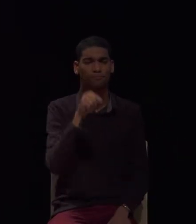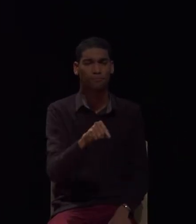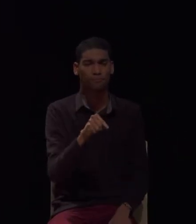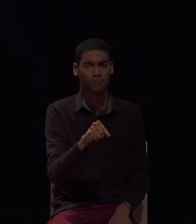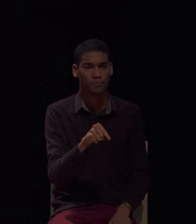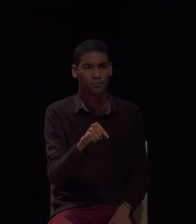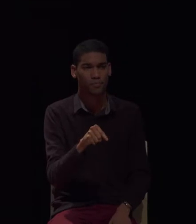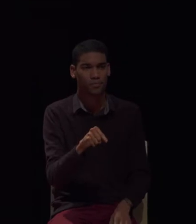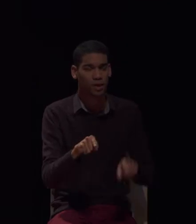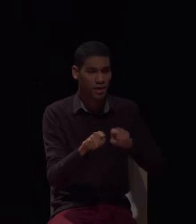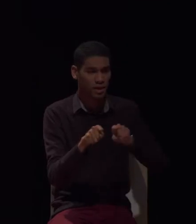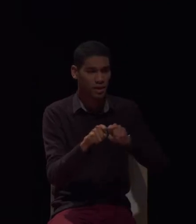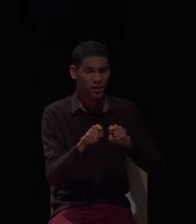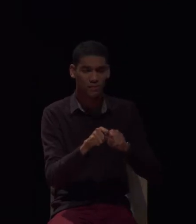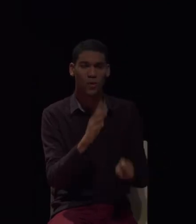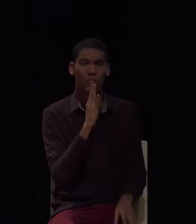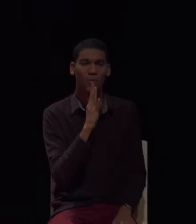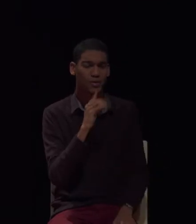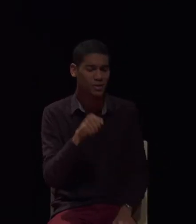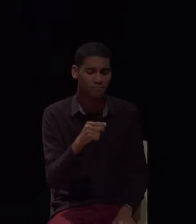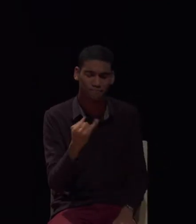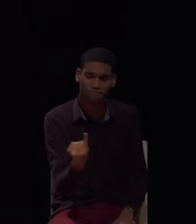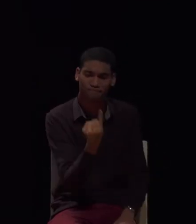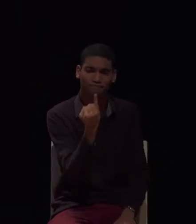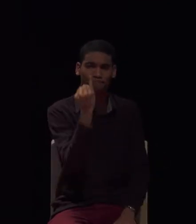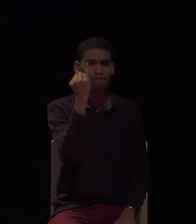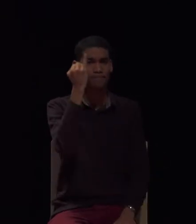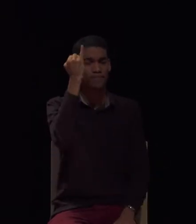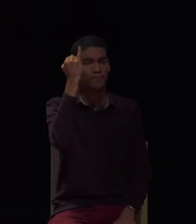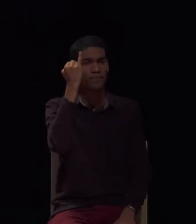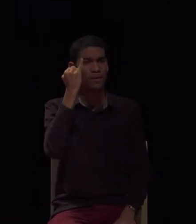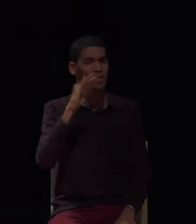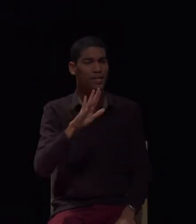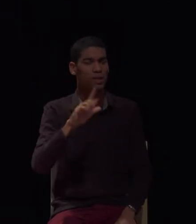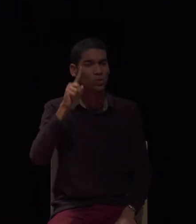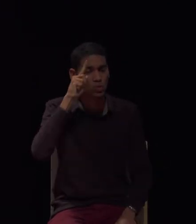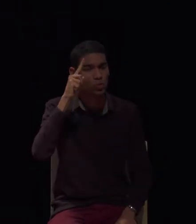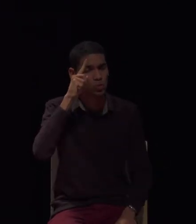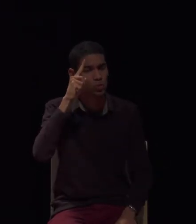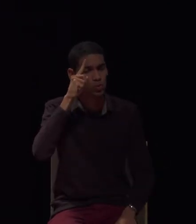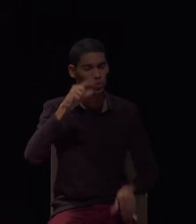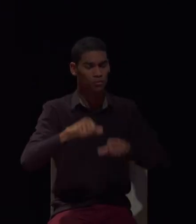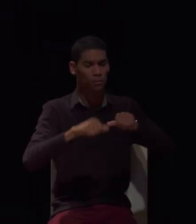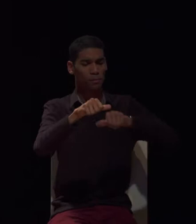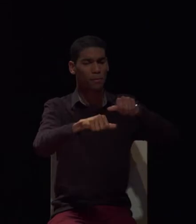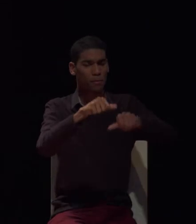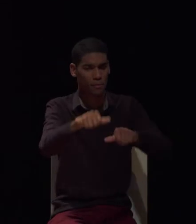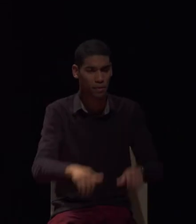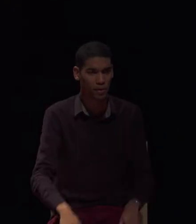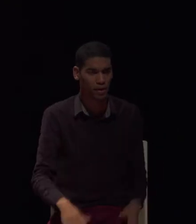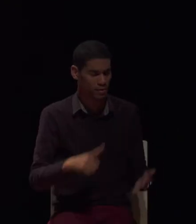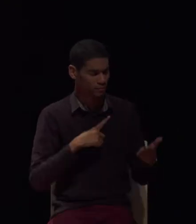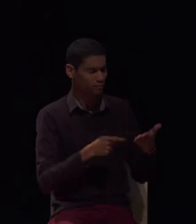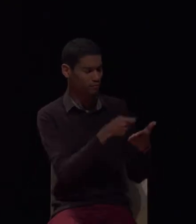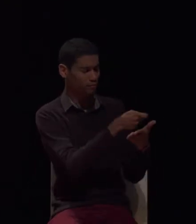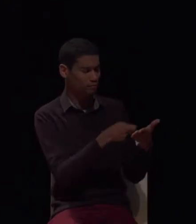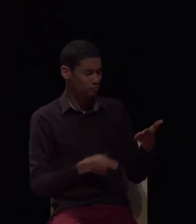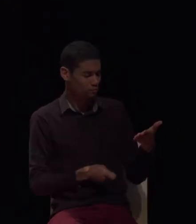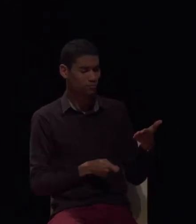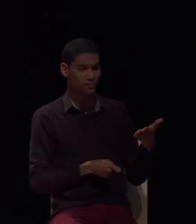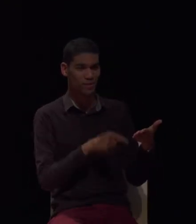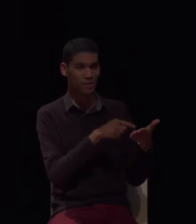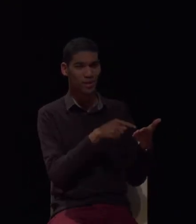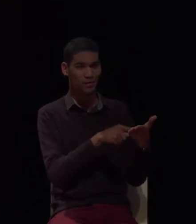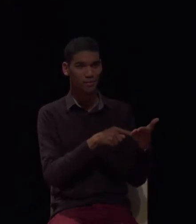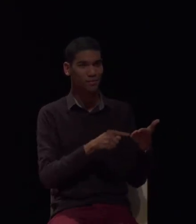entender a potência do conhecimento que é reconstruído a cada momento eu trouxe um roteiro aqui só para não invadir